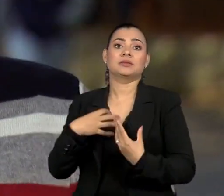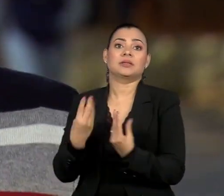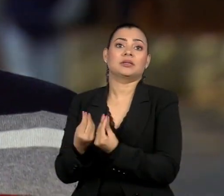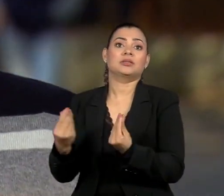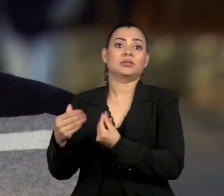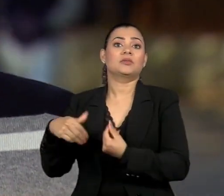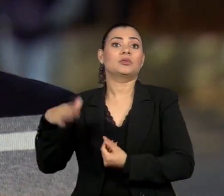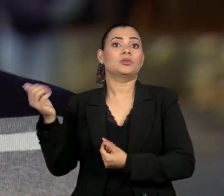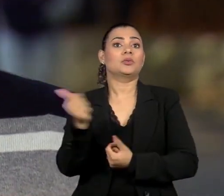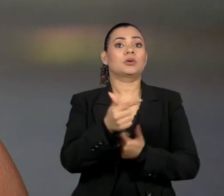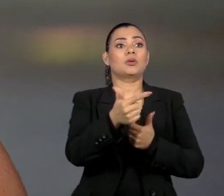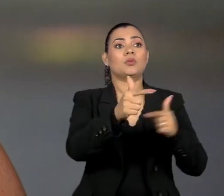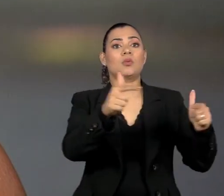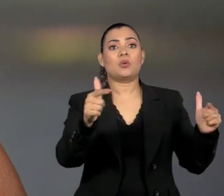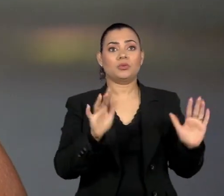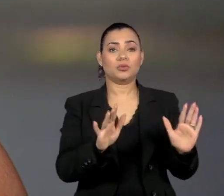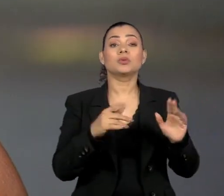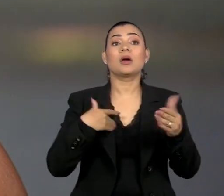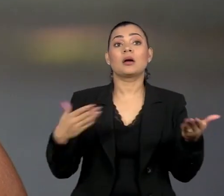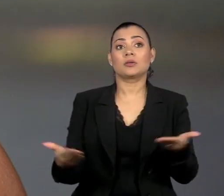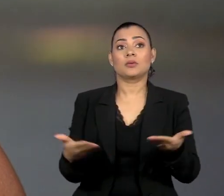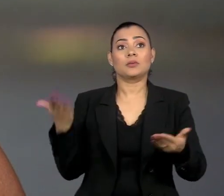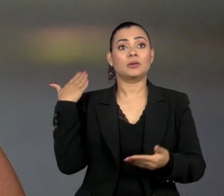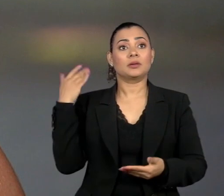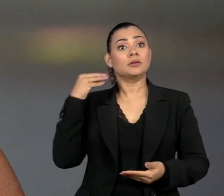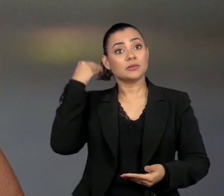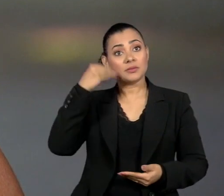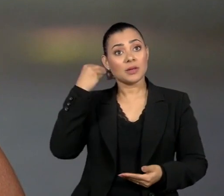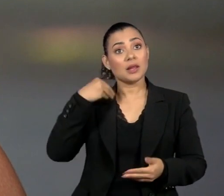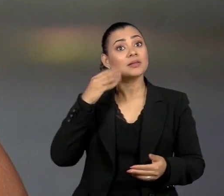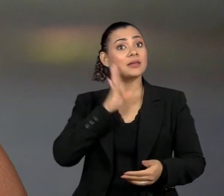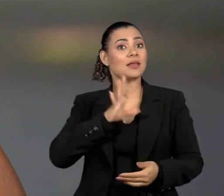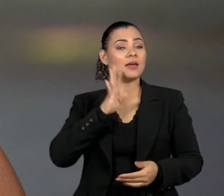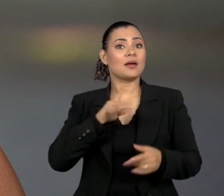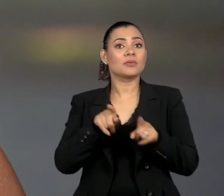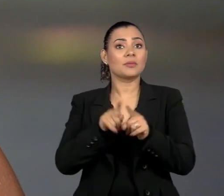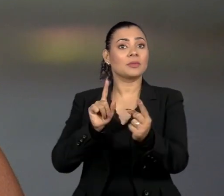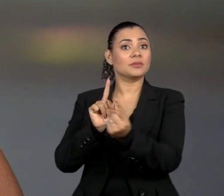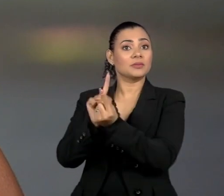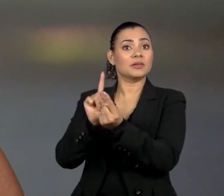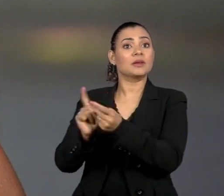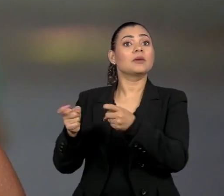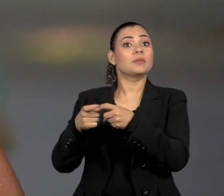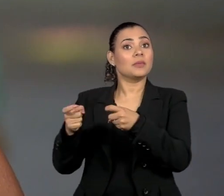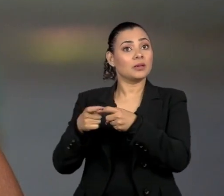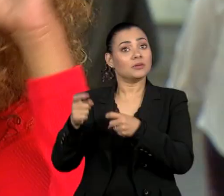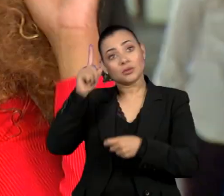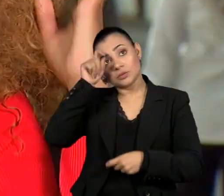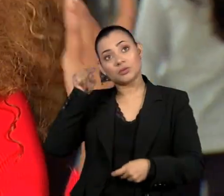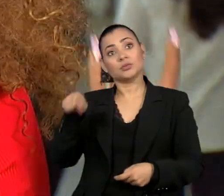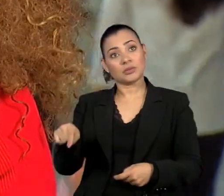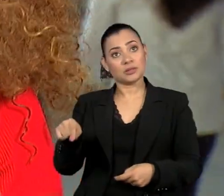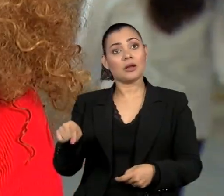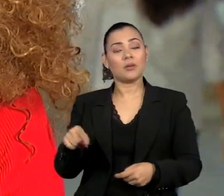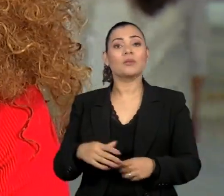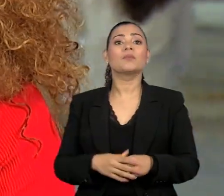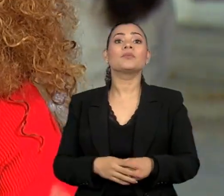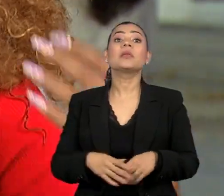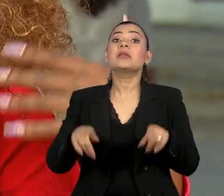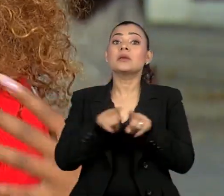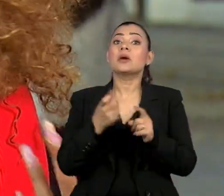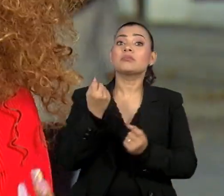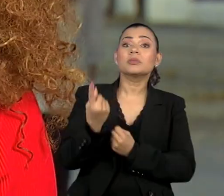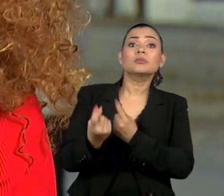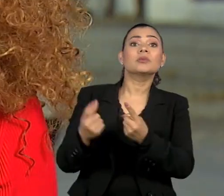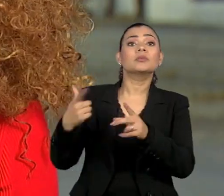que boa parte dos médicos. Atualmente eu tive uma experiência bem bacana, que eu fui atendida por um médico num hospital. Mas nessas poucas vezes